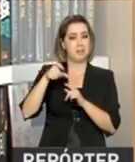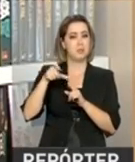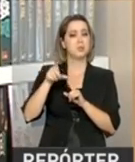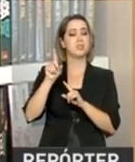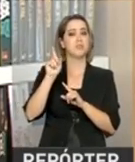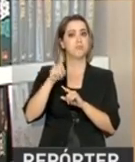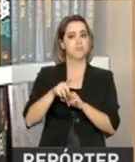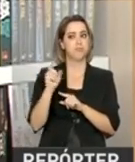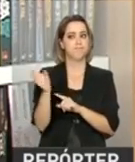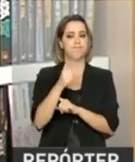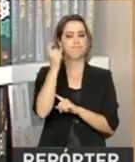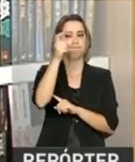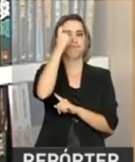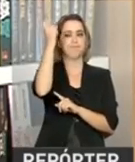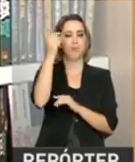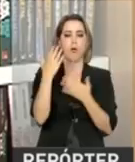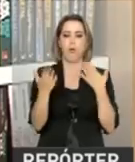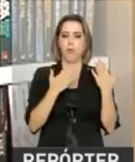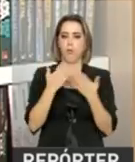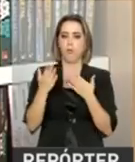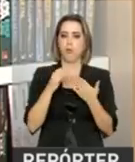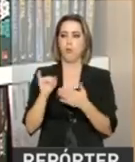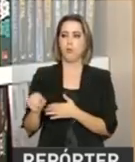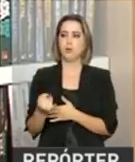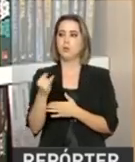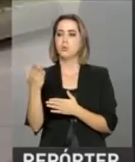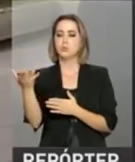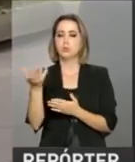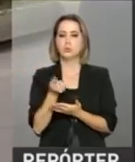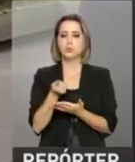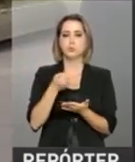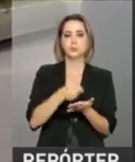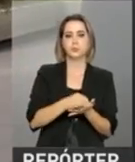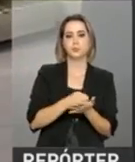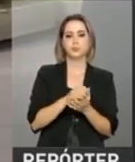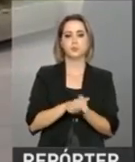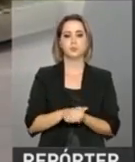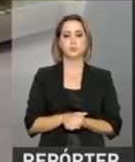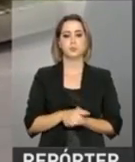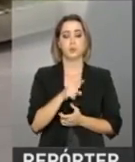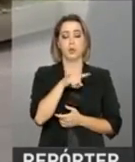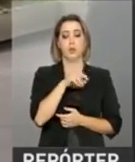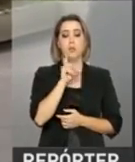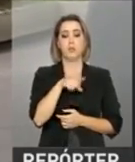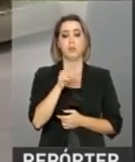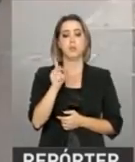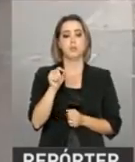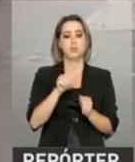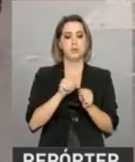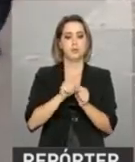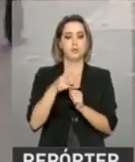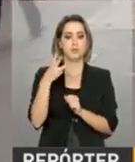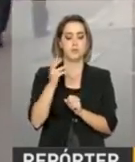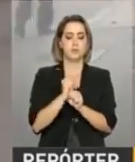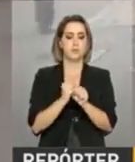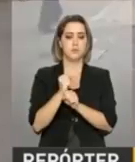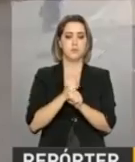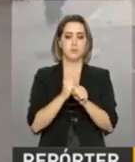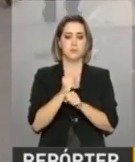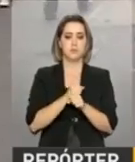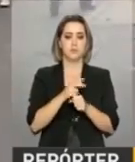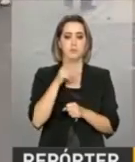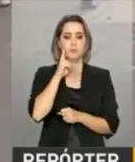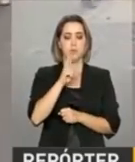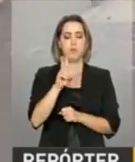pela financeira são muito superiores aos juros que são recebidos. É o que Maria Rúbia faz há 3 anos. Eu verifico